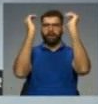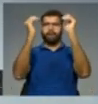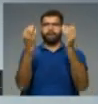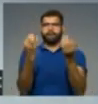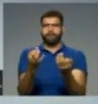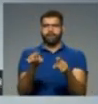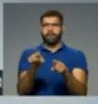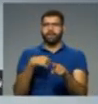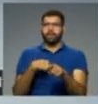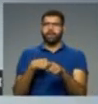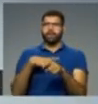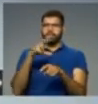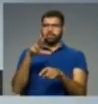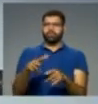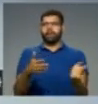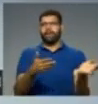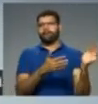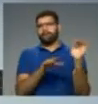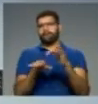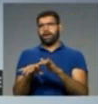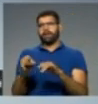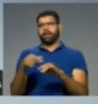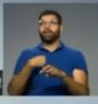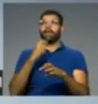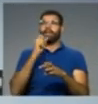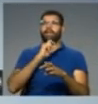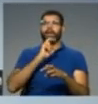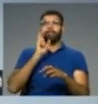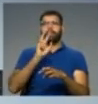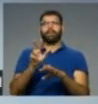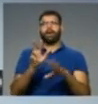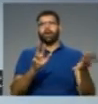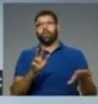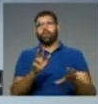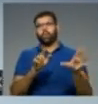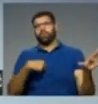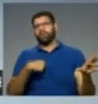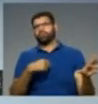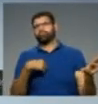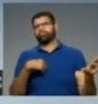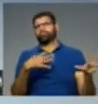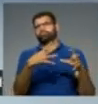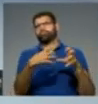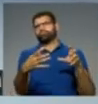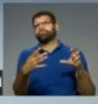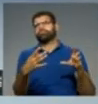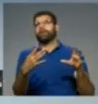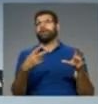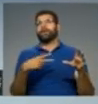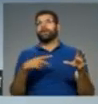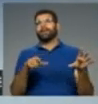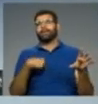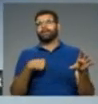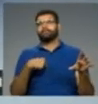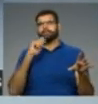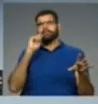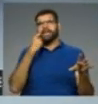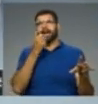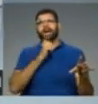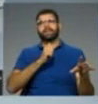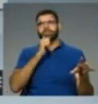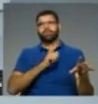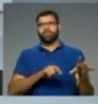sobre Portugal continental, e mais a oeste podemos ver toda esta nebulosidade que são ondulações frontais e que afetam o arquipélago dos